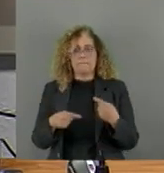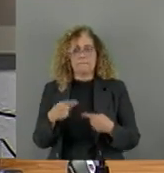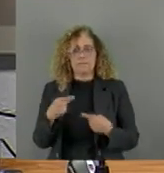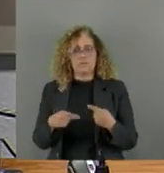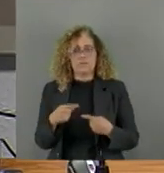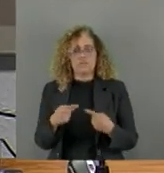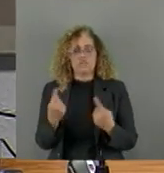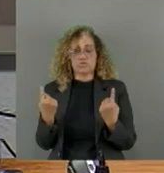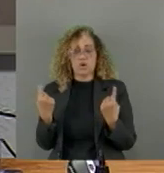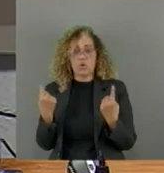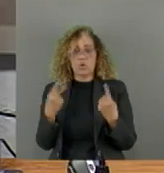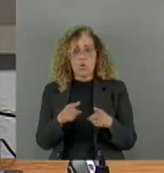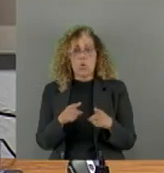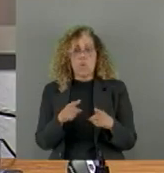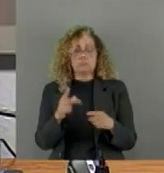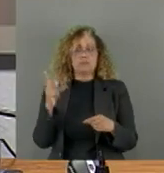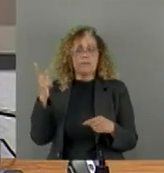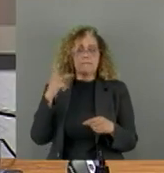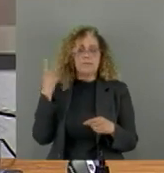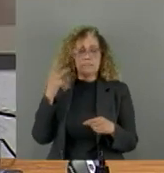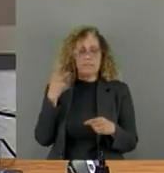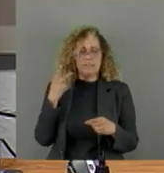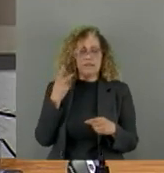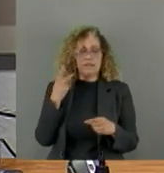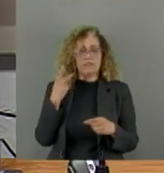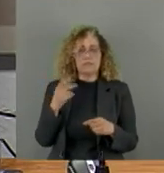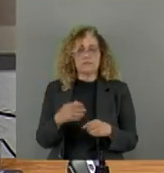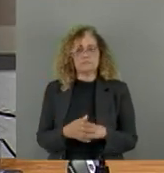contra parlamentares, né?